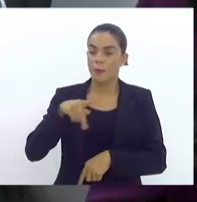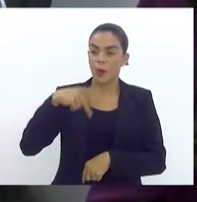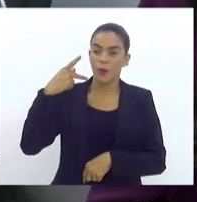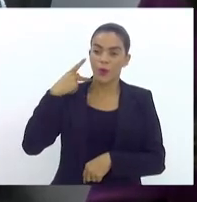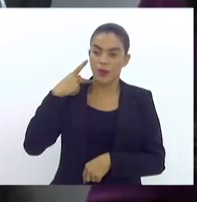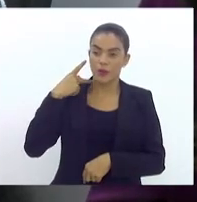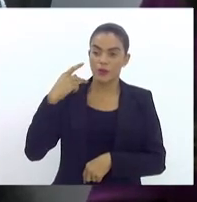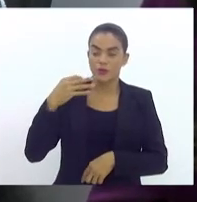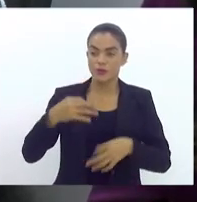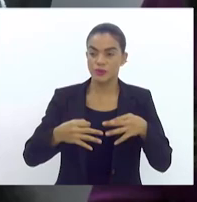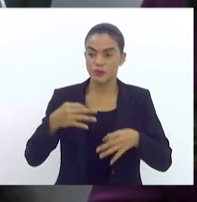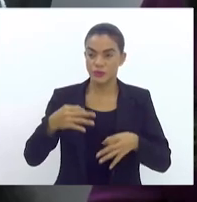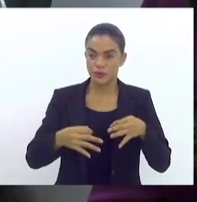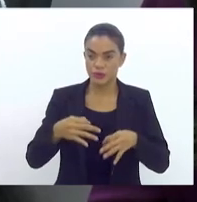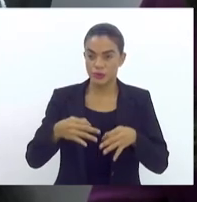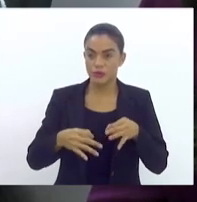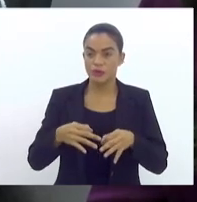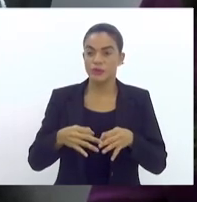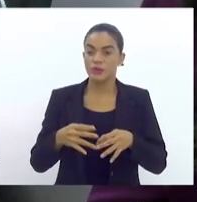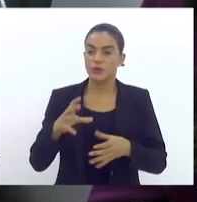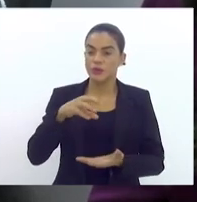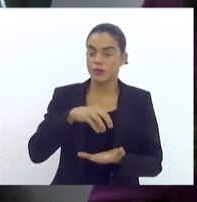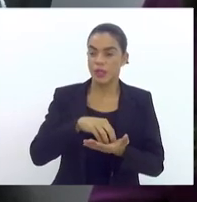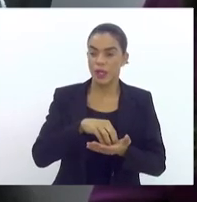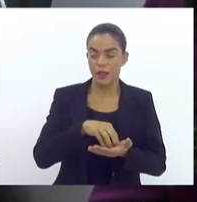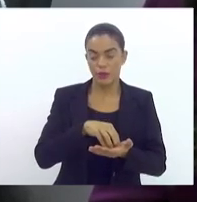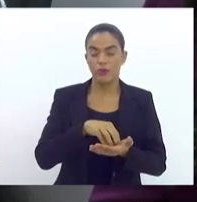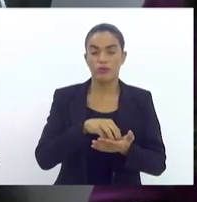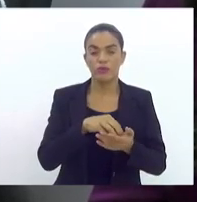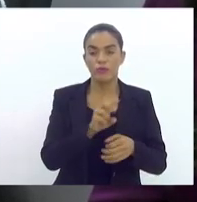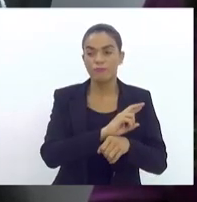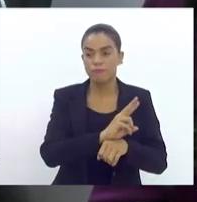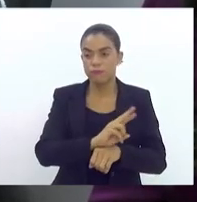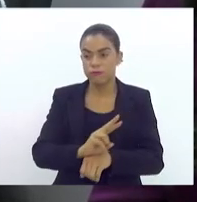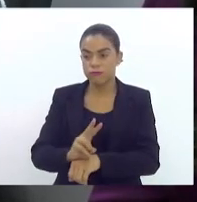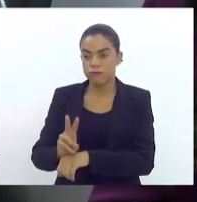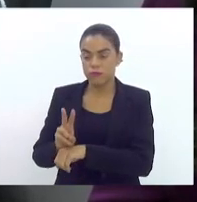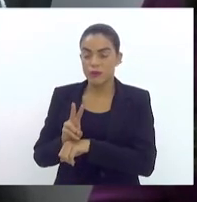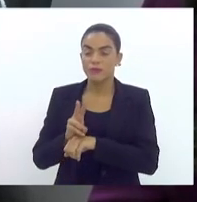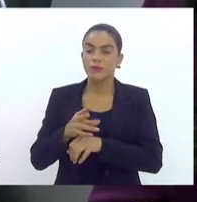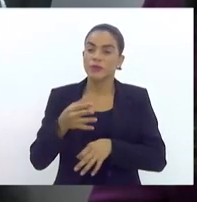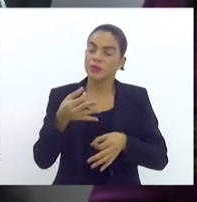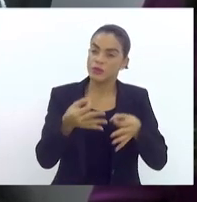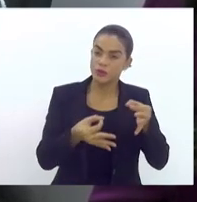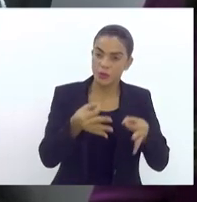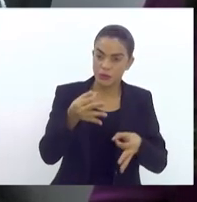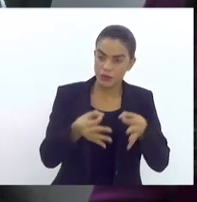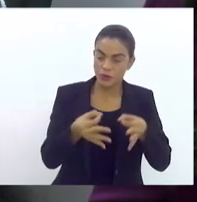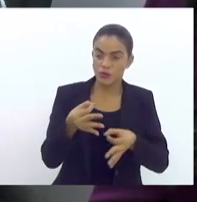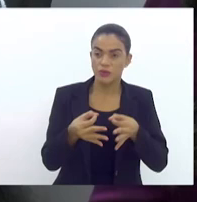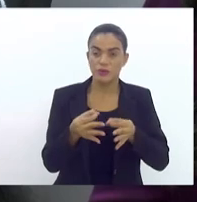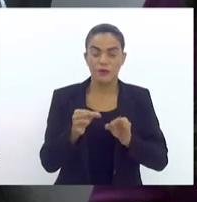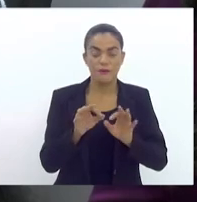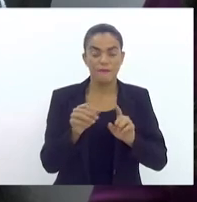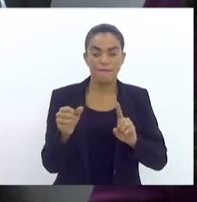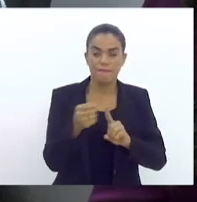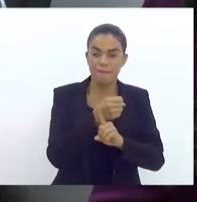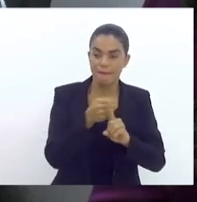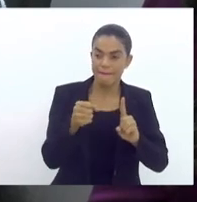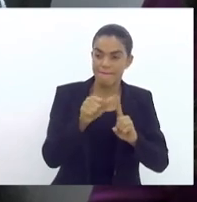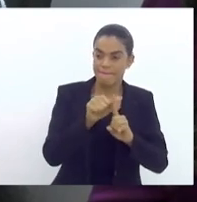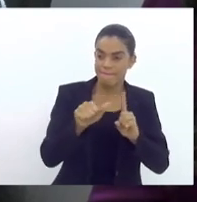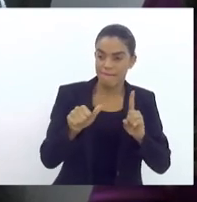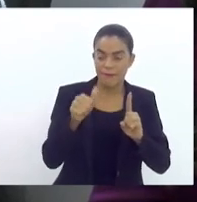coordenadora do Centro de Apoio operacional as promotorias Justiça de Combate à violência doméstico familiar contra a mulher